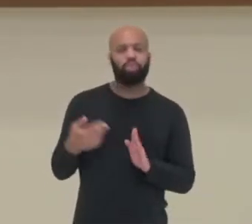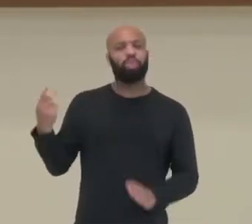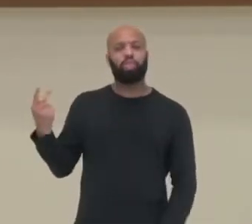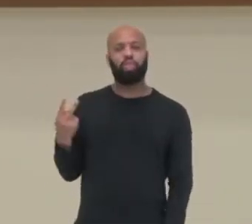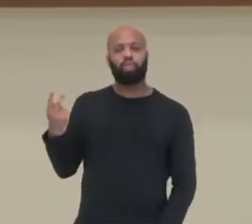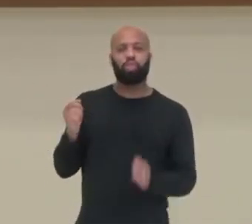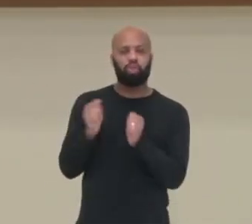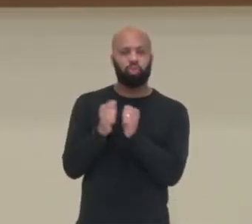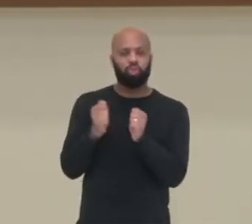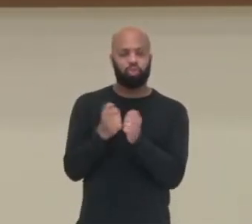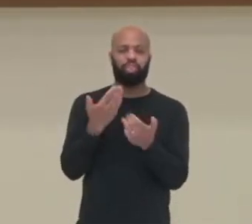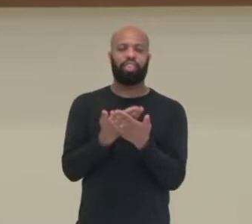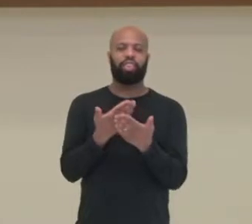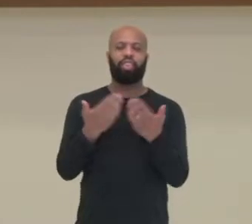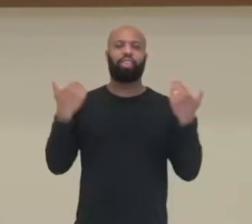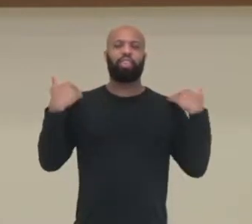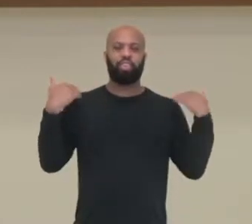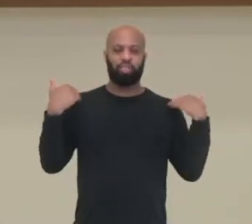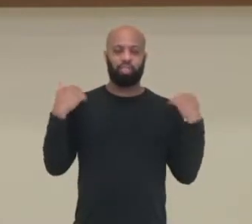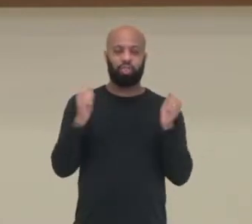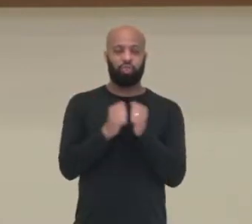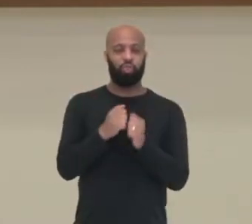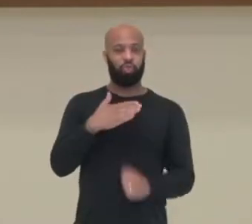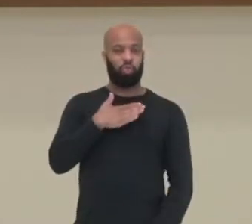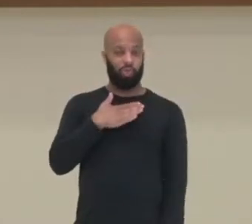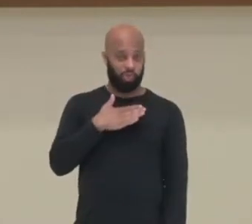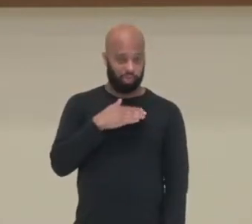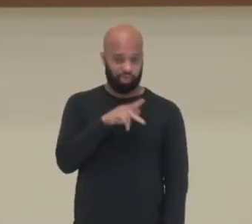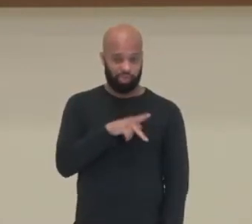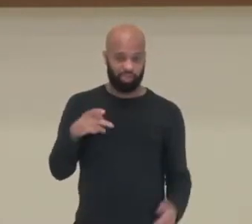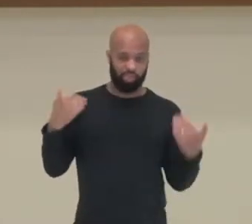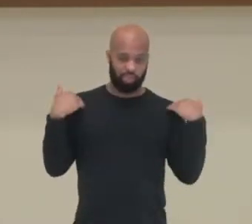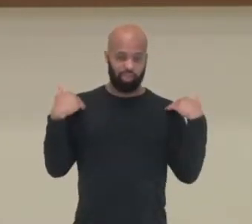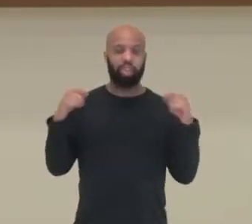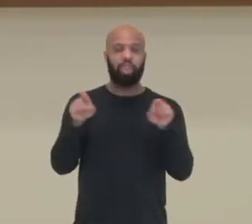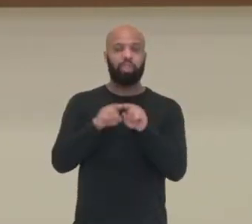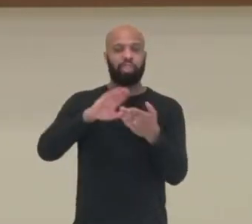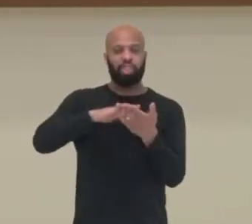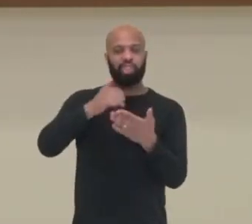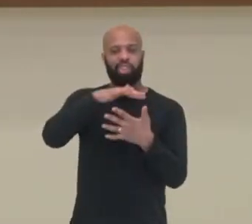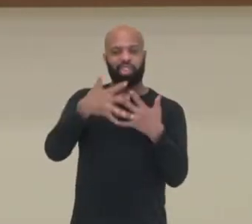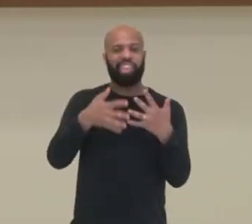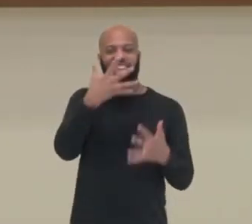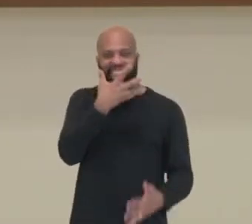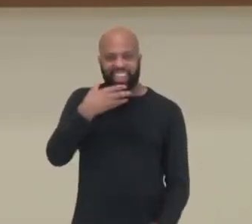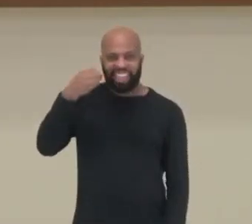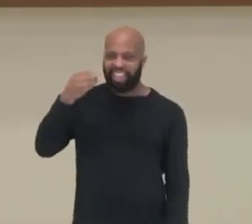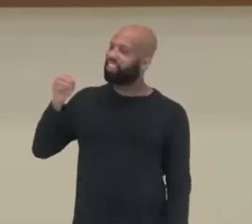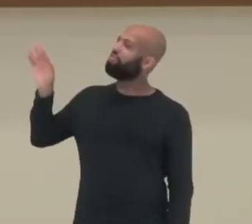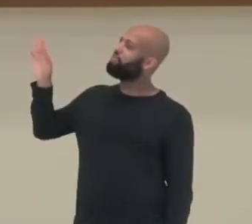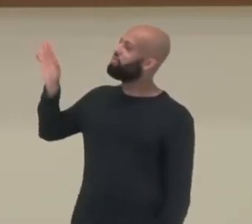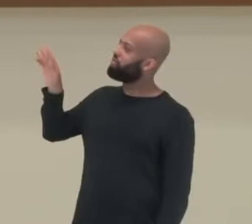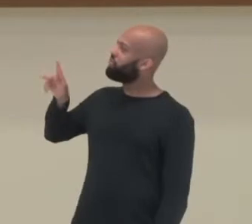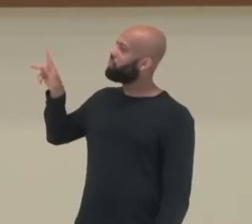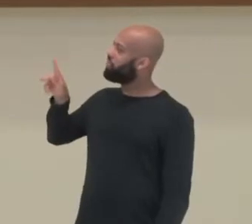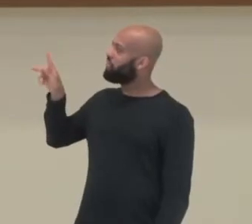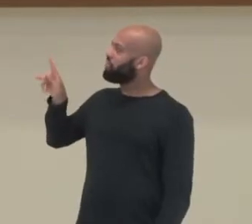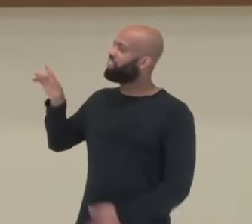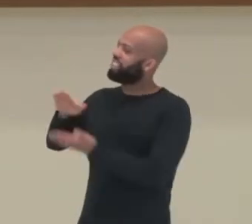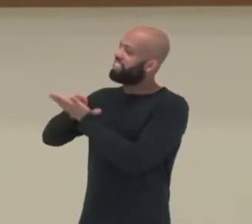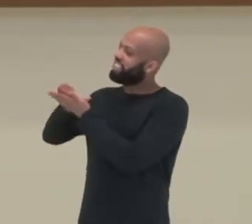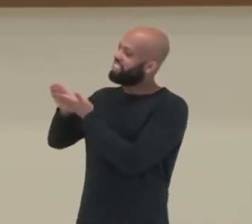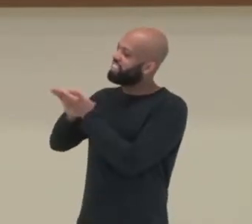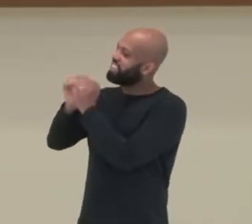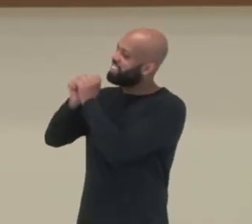mais uma aula de Educação Física comigo, professora Vanessa, e com o nosso intérprete Natan, que está aqui. Muito obrigada, Natan, pela